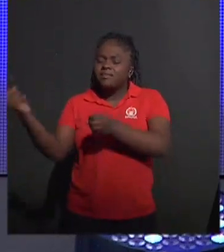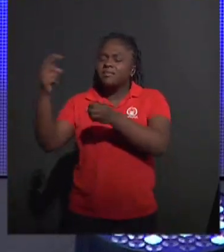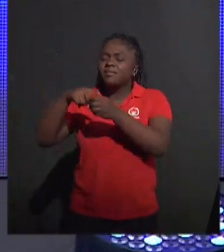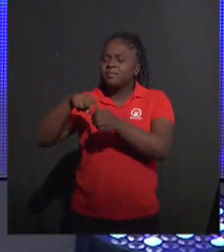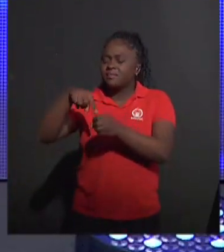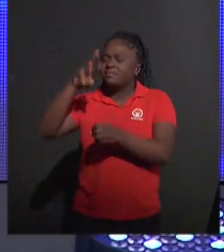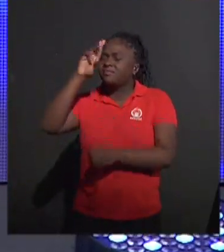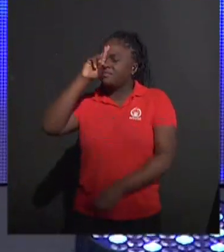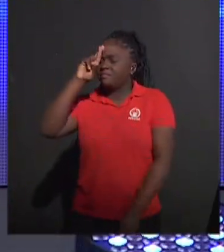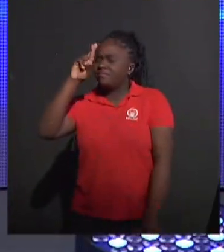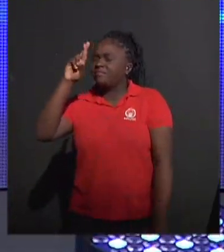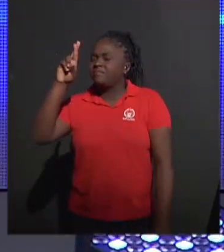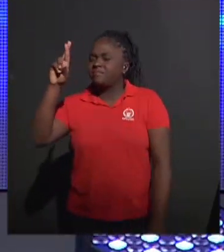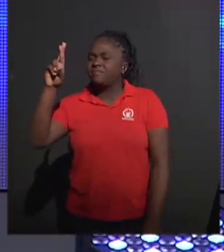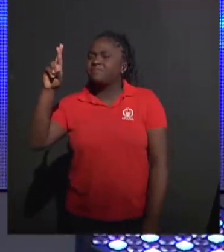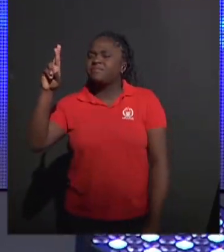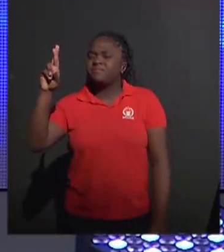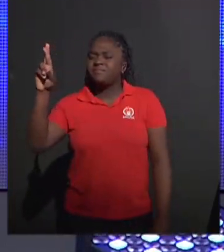Pai.